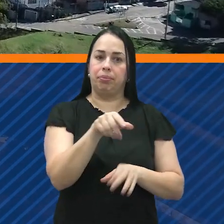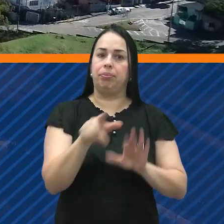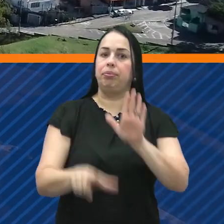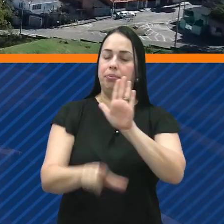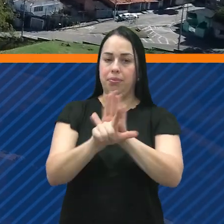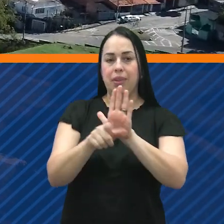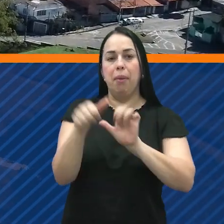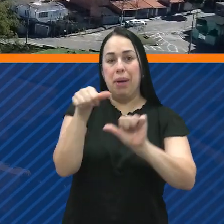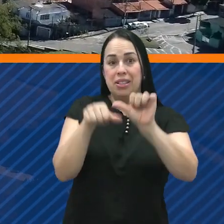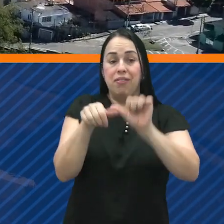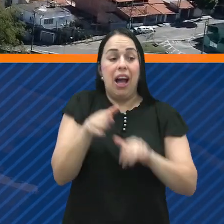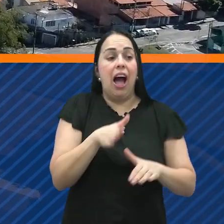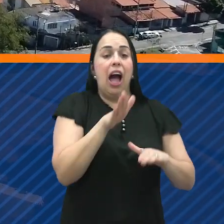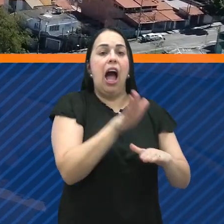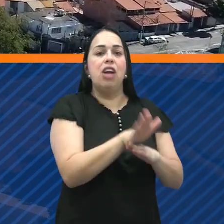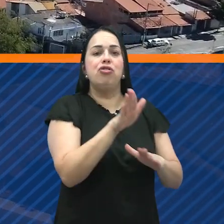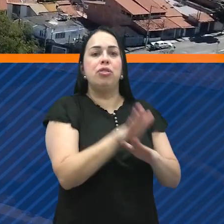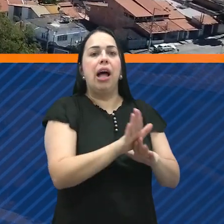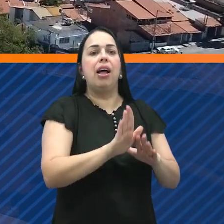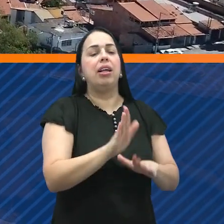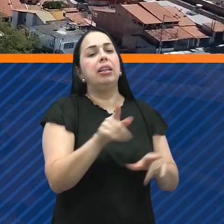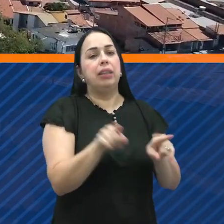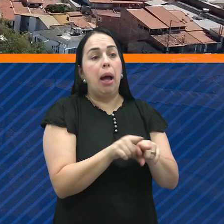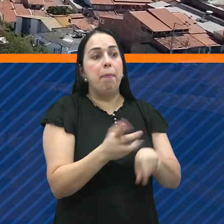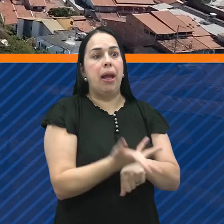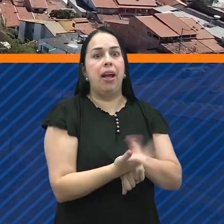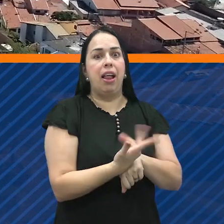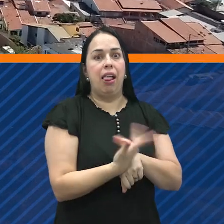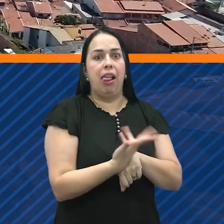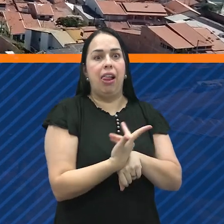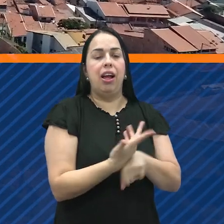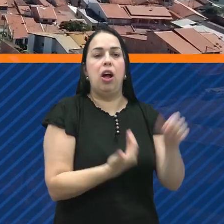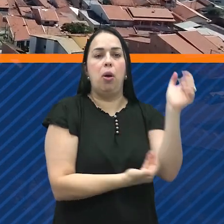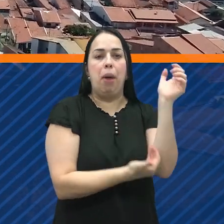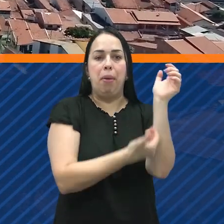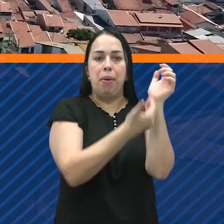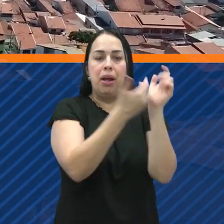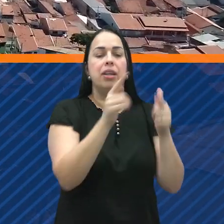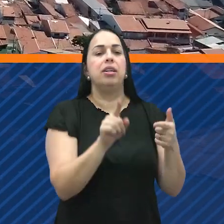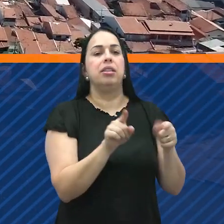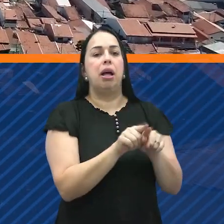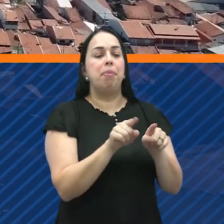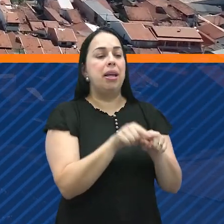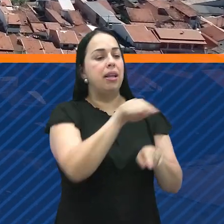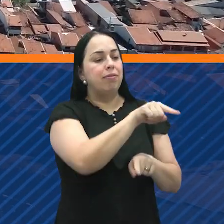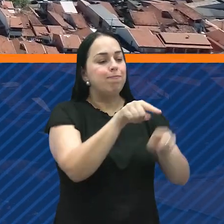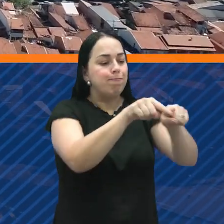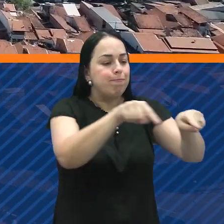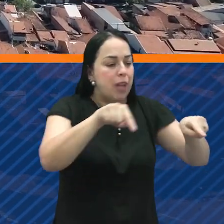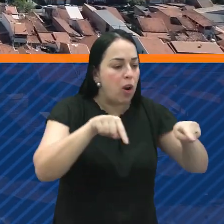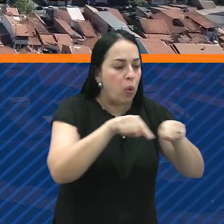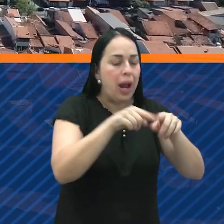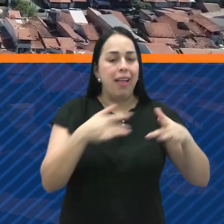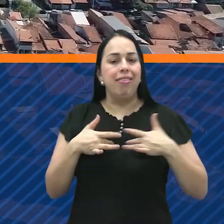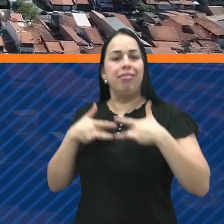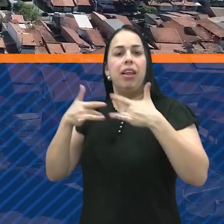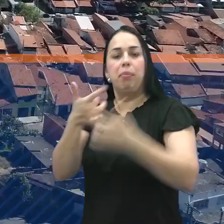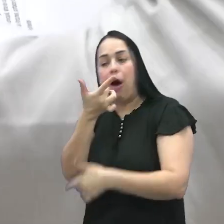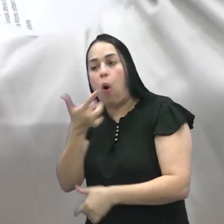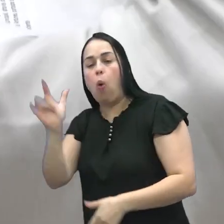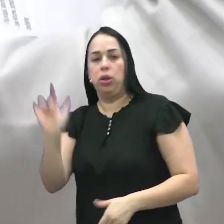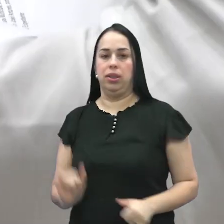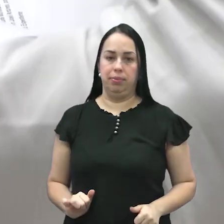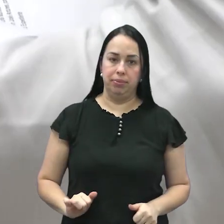na lei iria facilitar e agilizar a desafetação e doação dessas áreas para novos